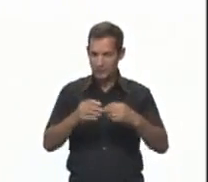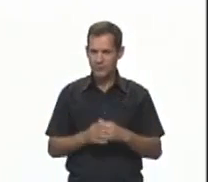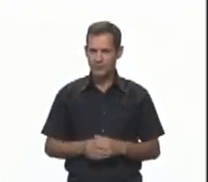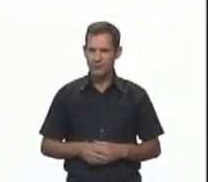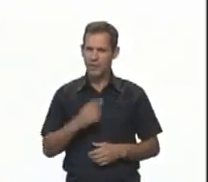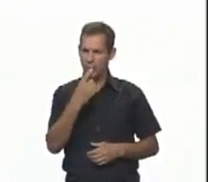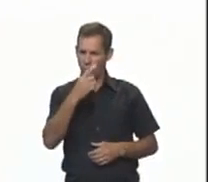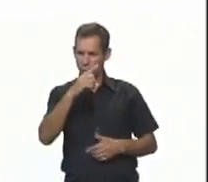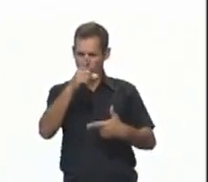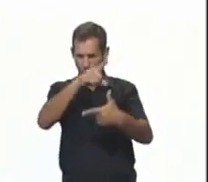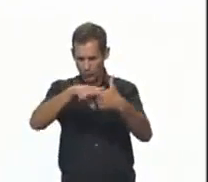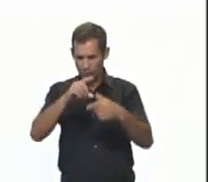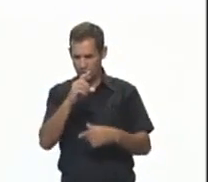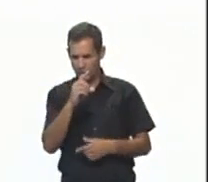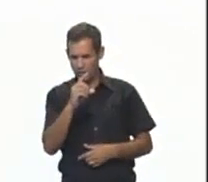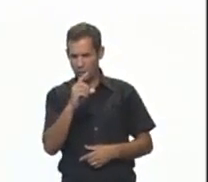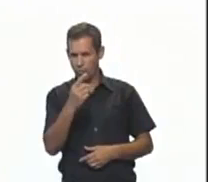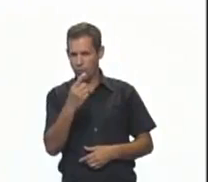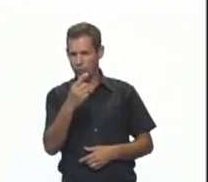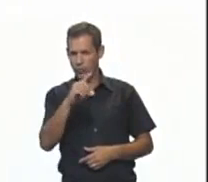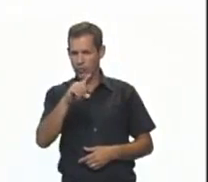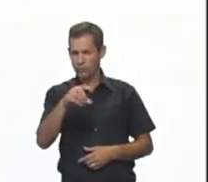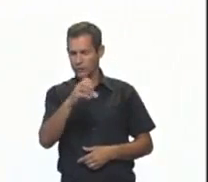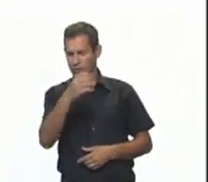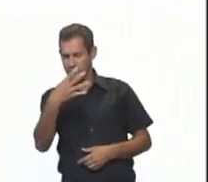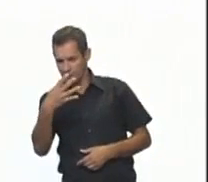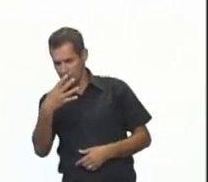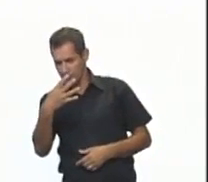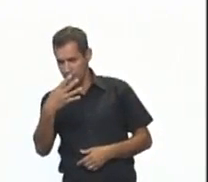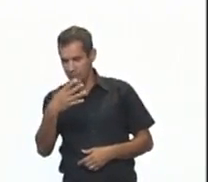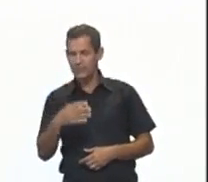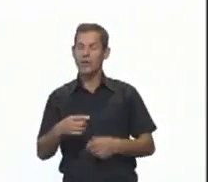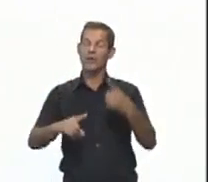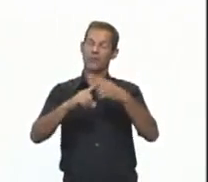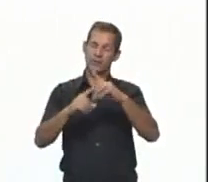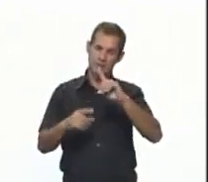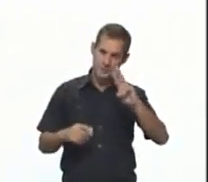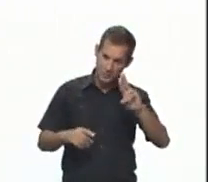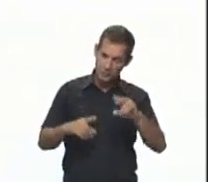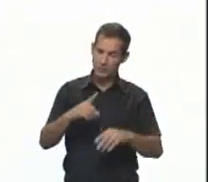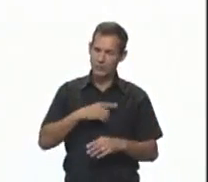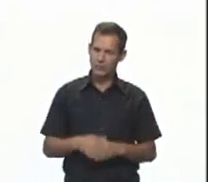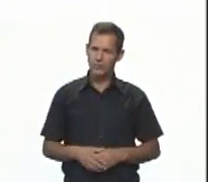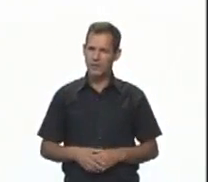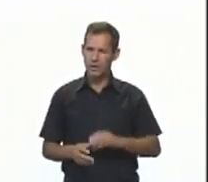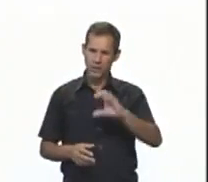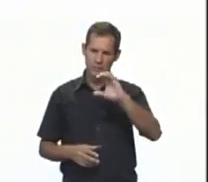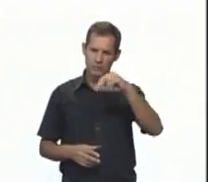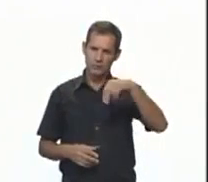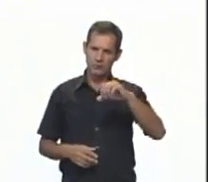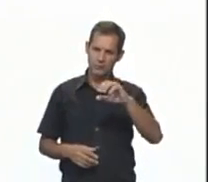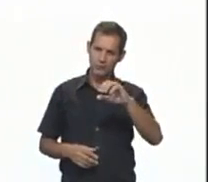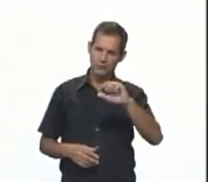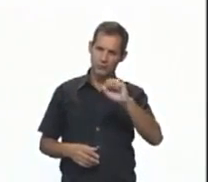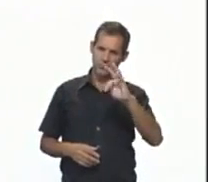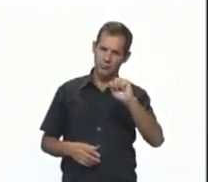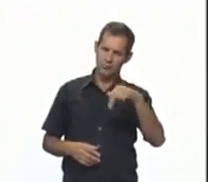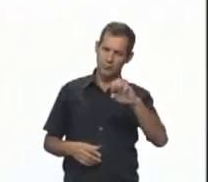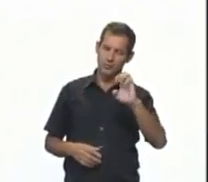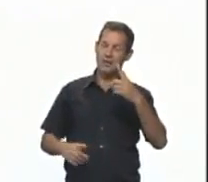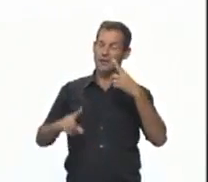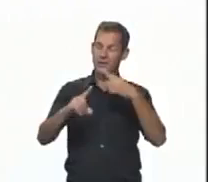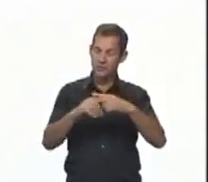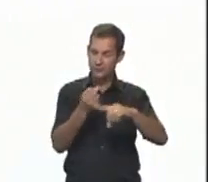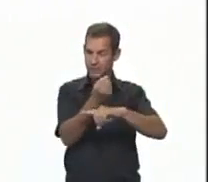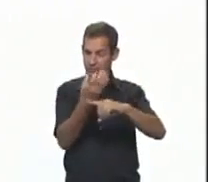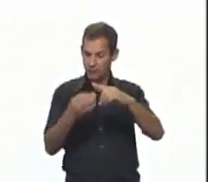que 1 dividido por 1,04 vezes e vezes du. Quando eu tenho uma constante vezes uma função,